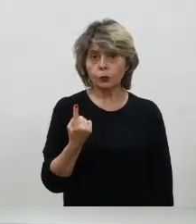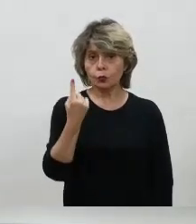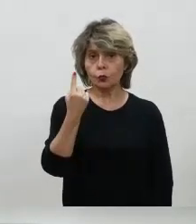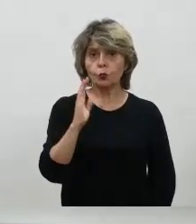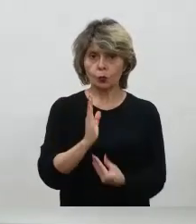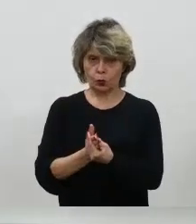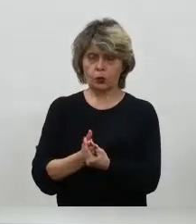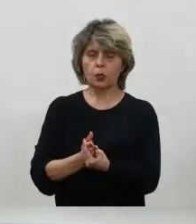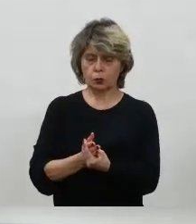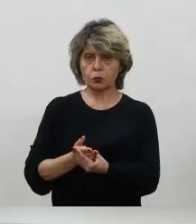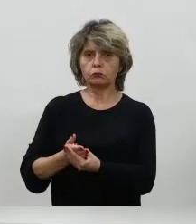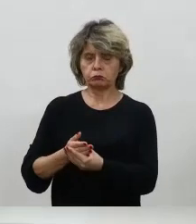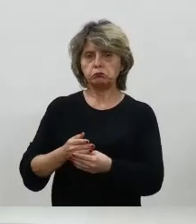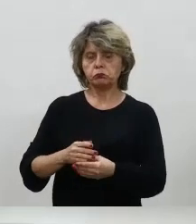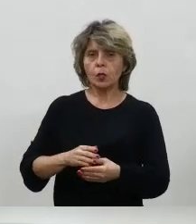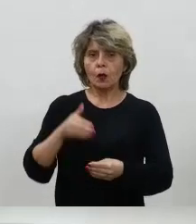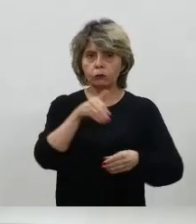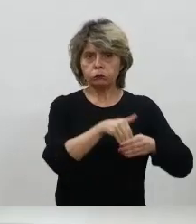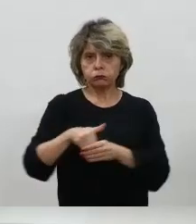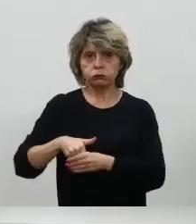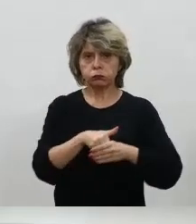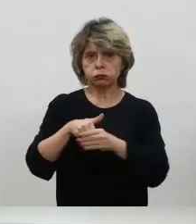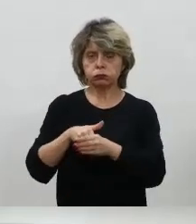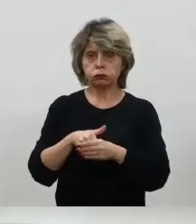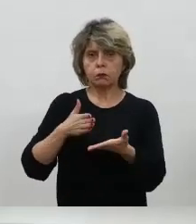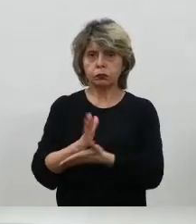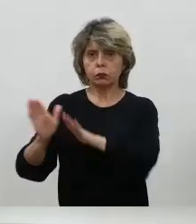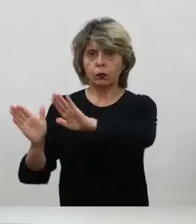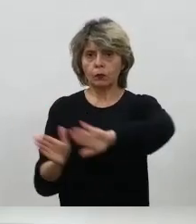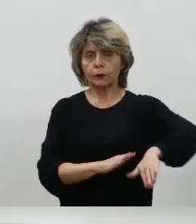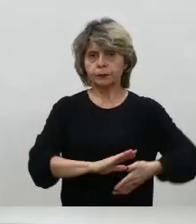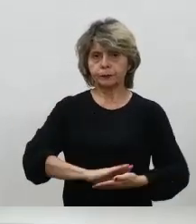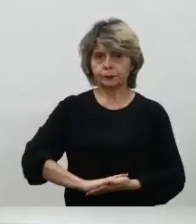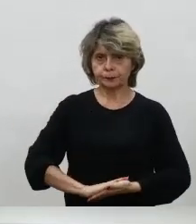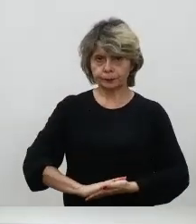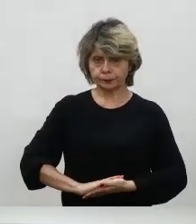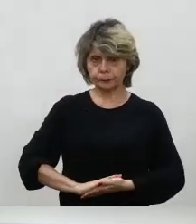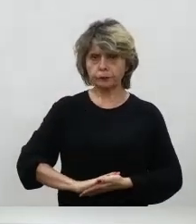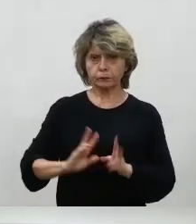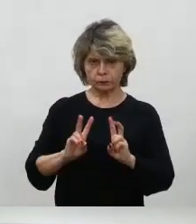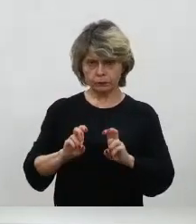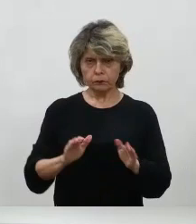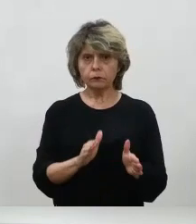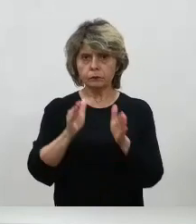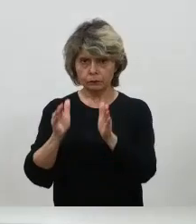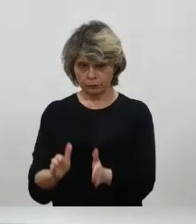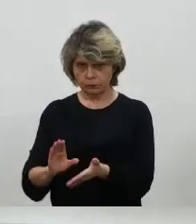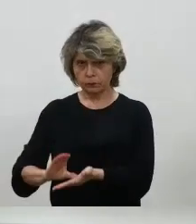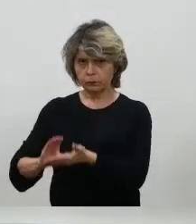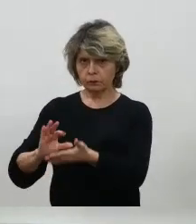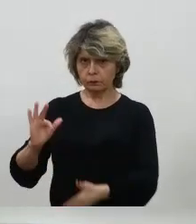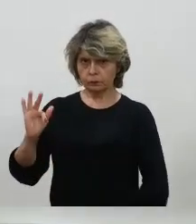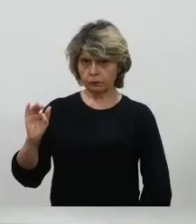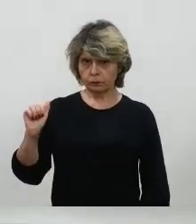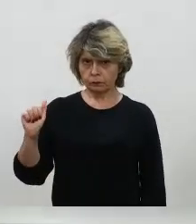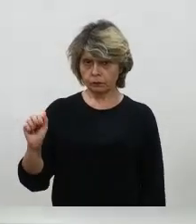sistema de tramitação em votação aprovado próximo pauta simples Conselheiro Fabrício